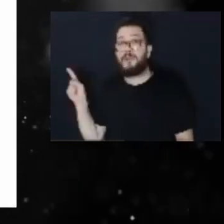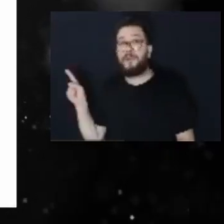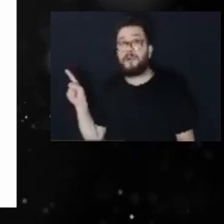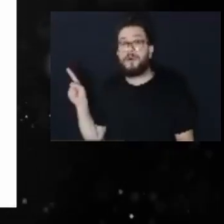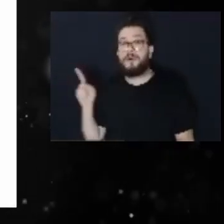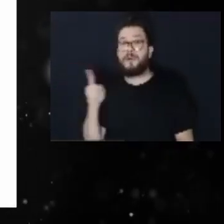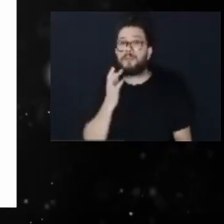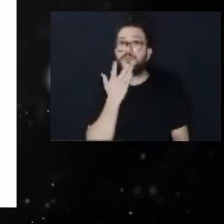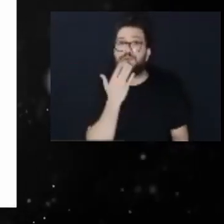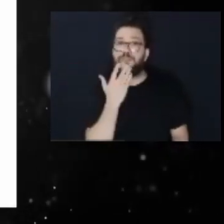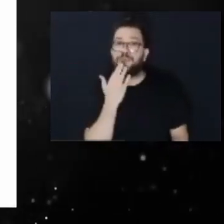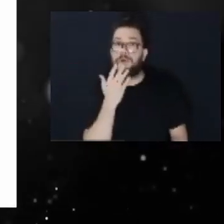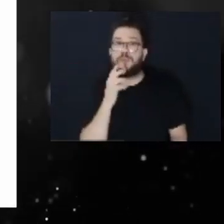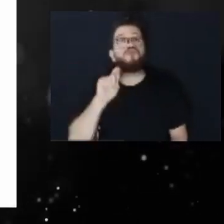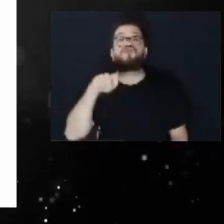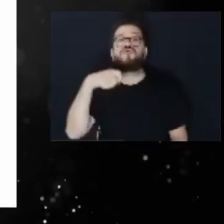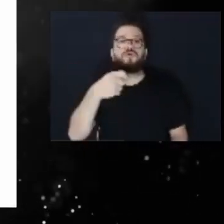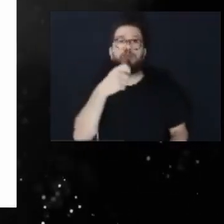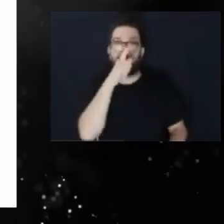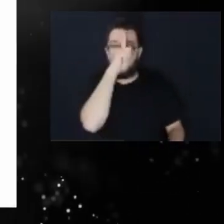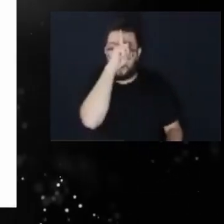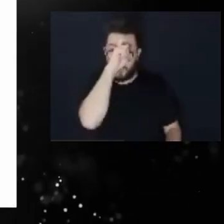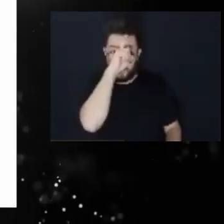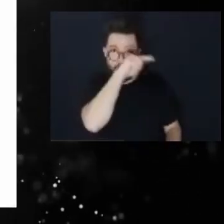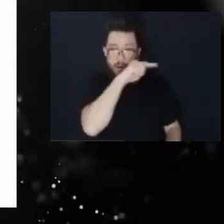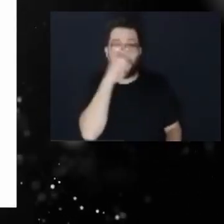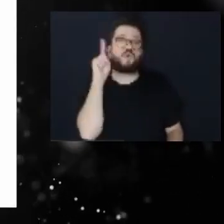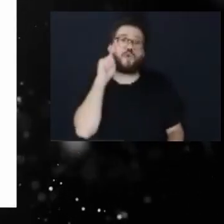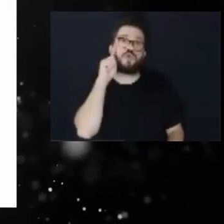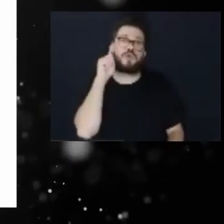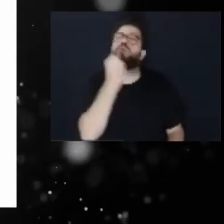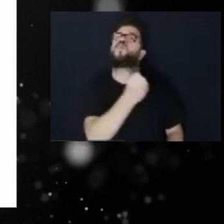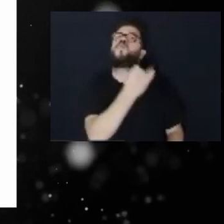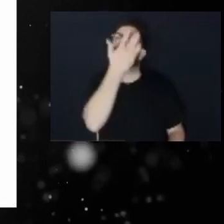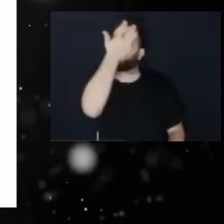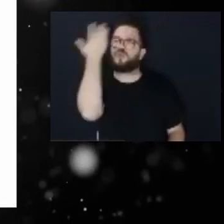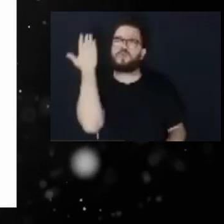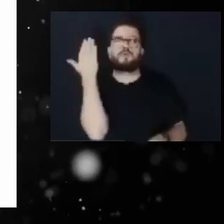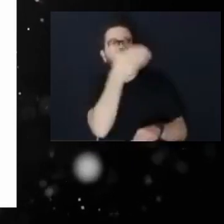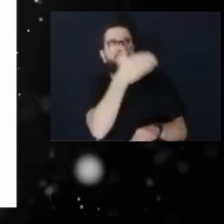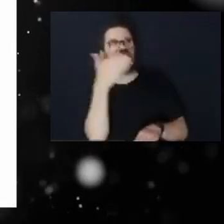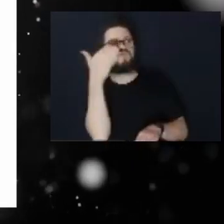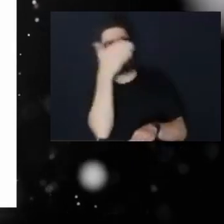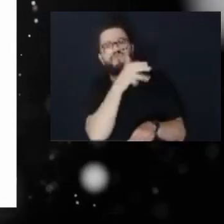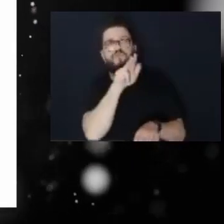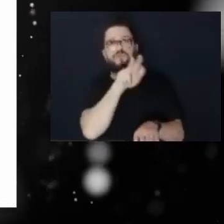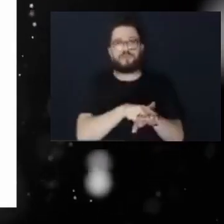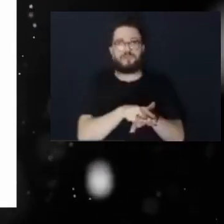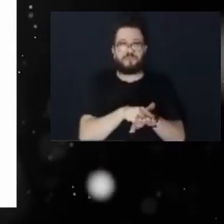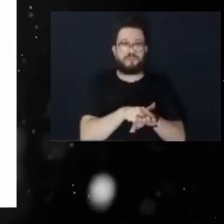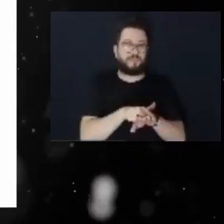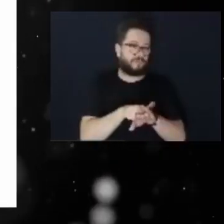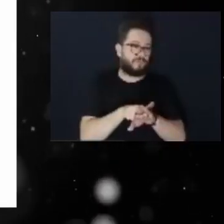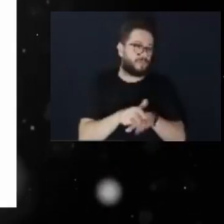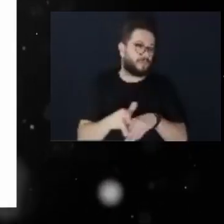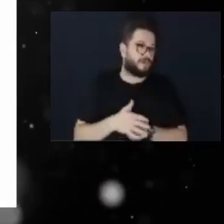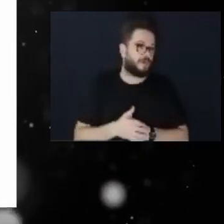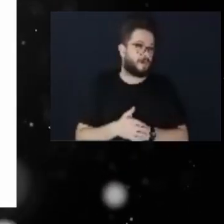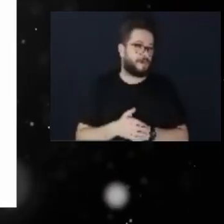diária. A curva azul sempre vai ser casos pela